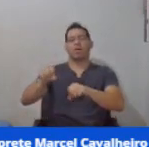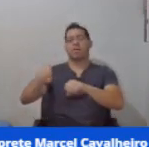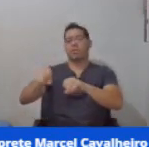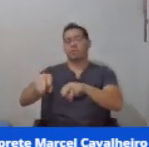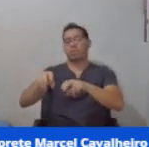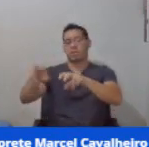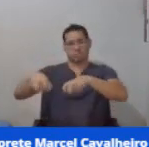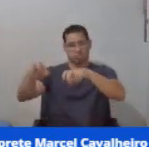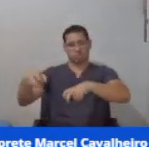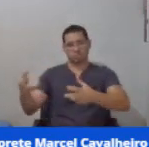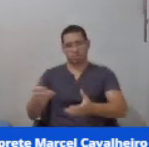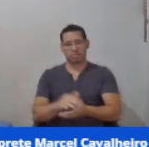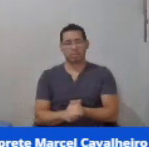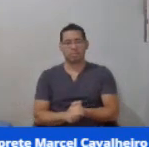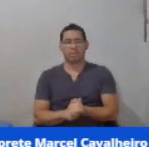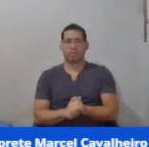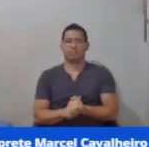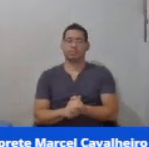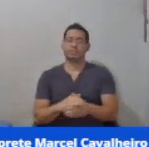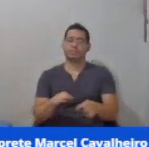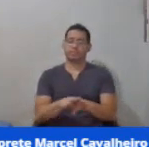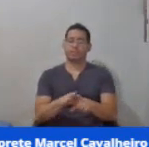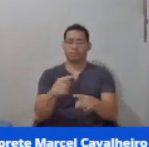Portanto, com isso em vista,